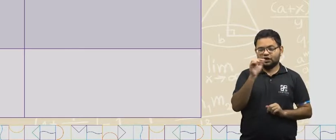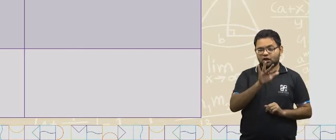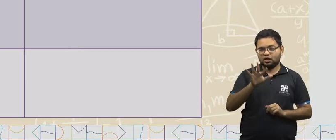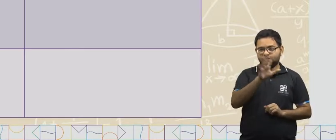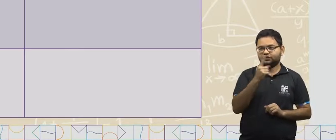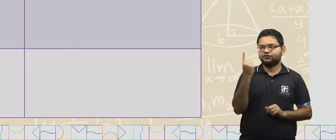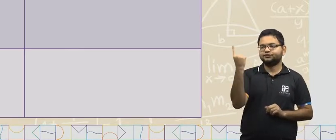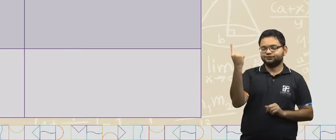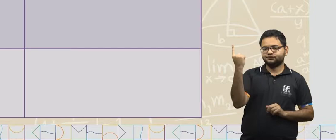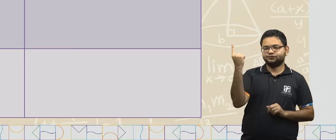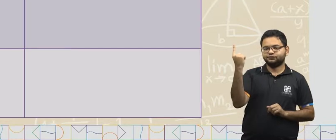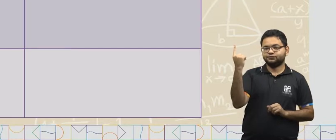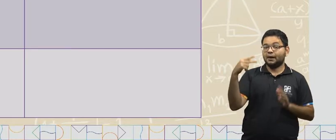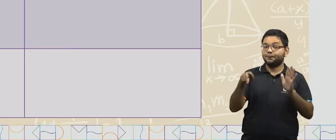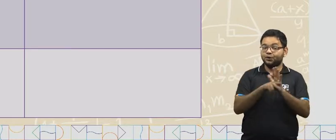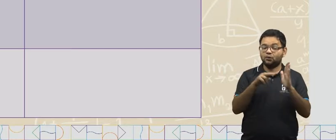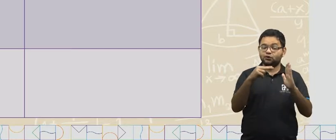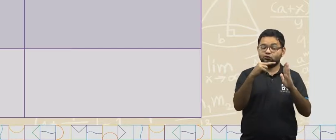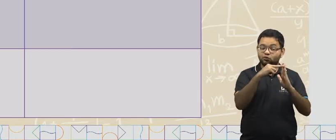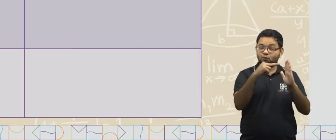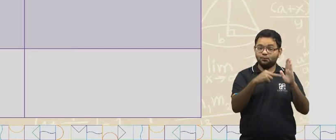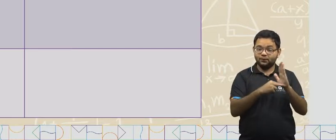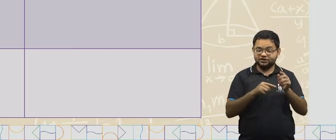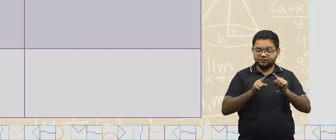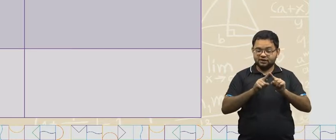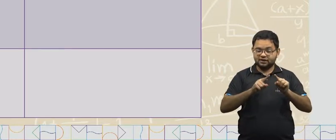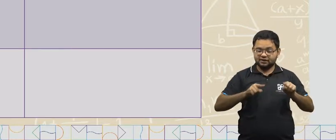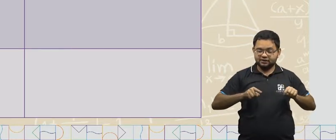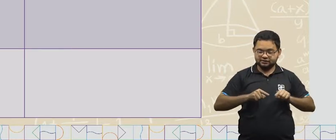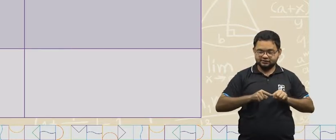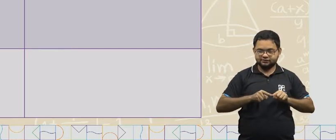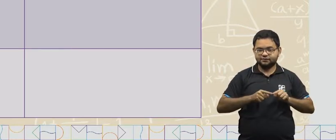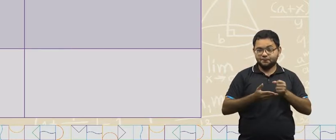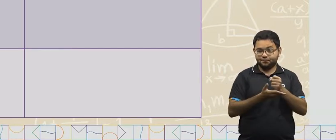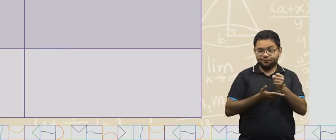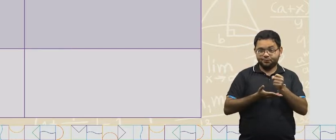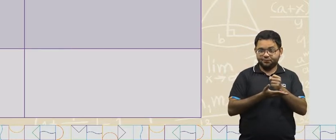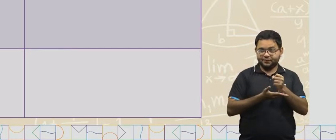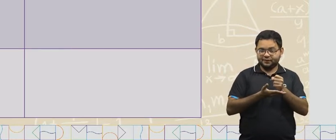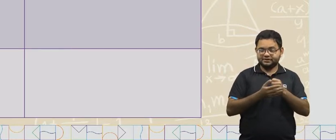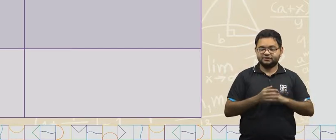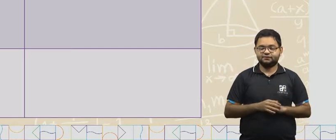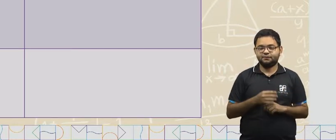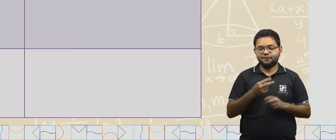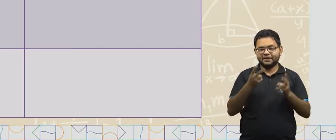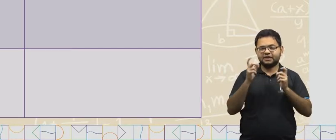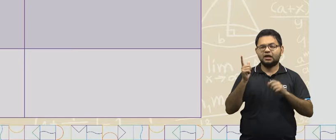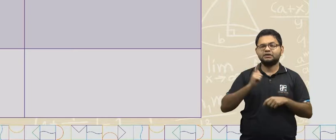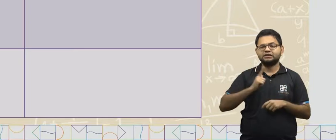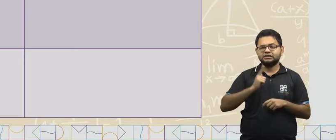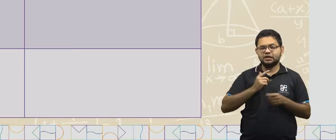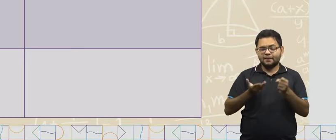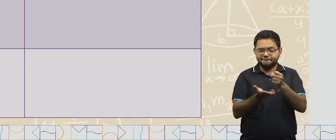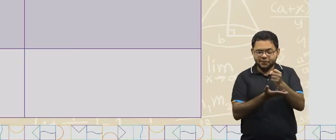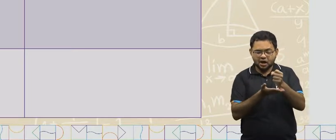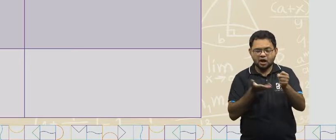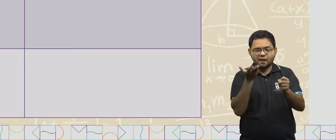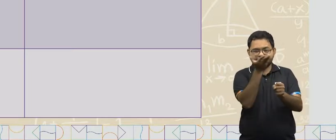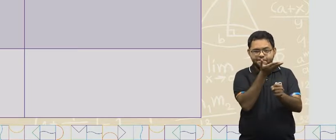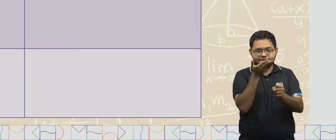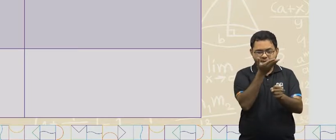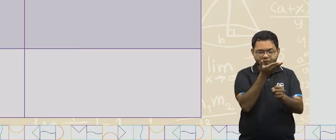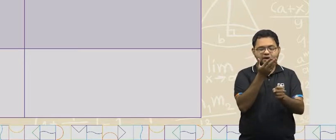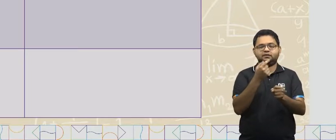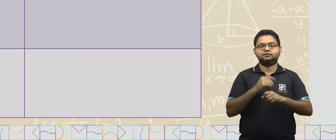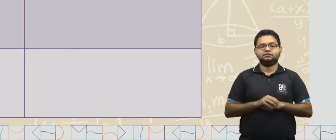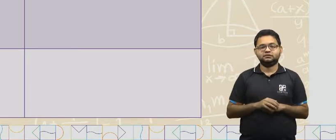que possui 2 triângulos como base e como topo. Eles são paralelos